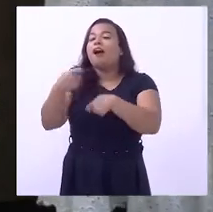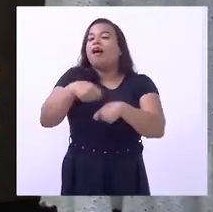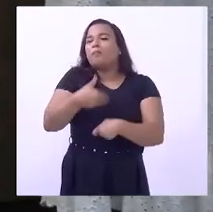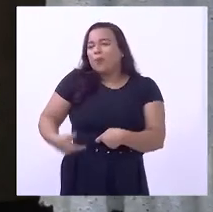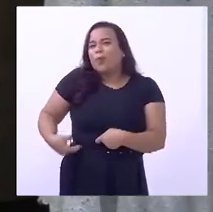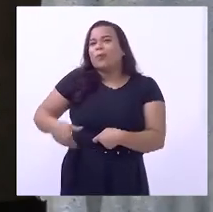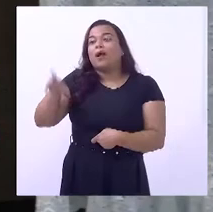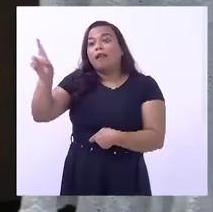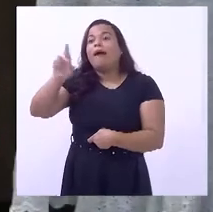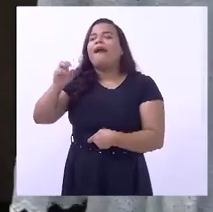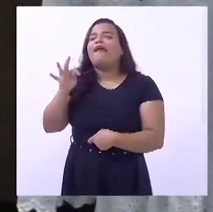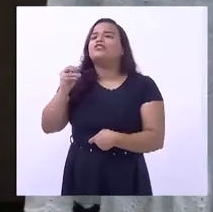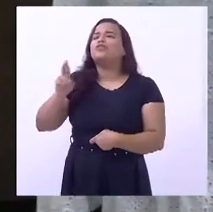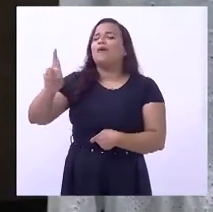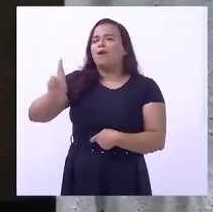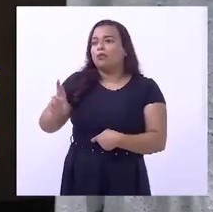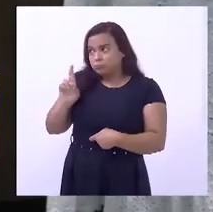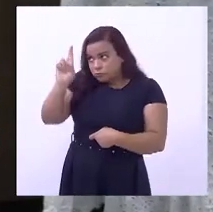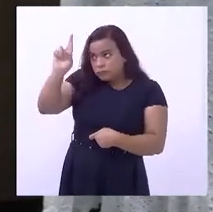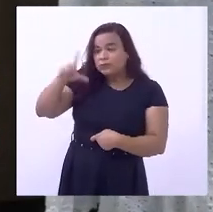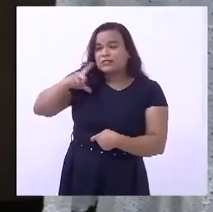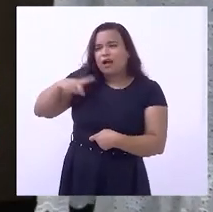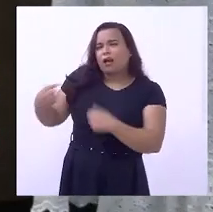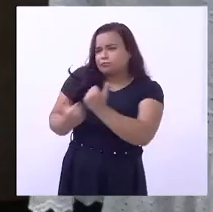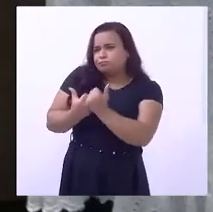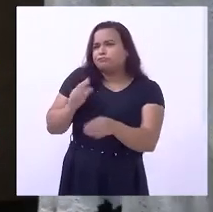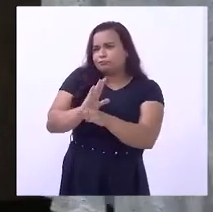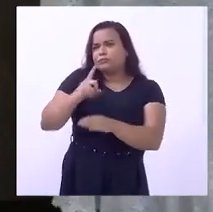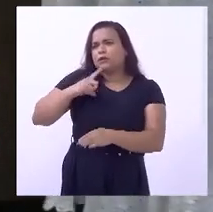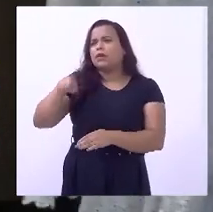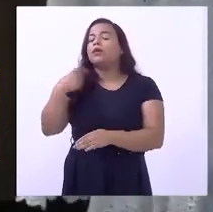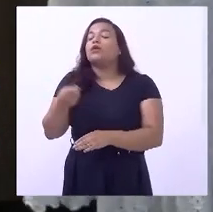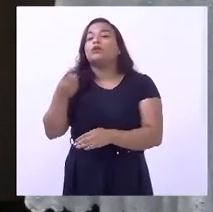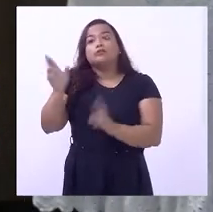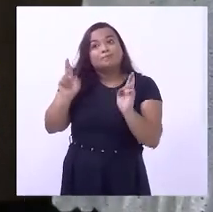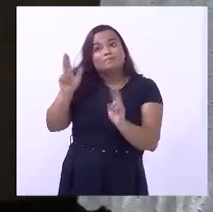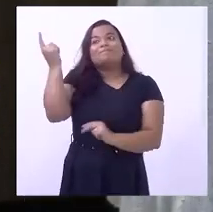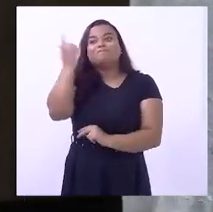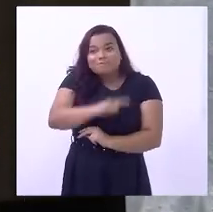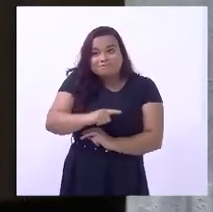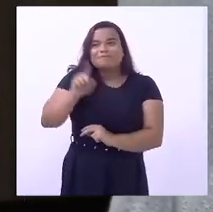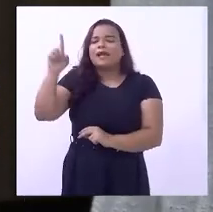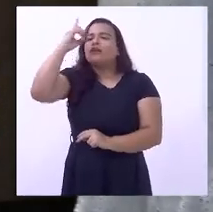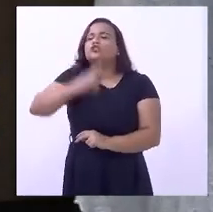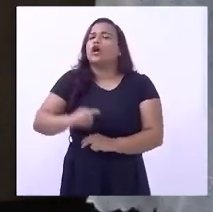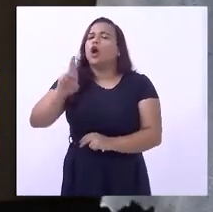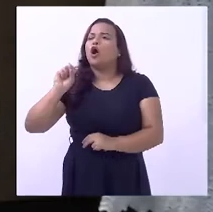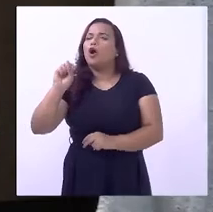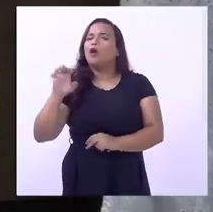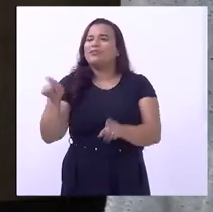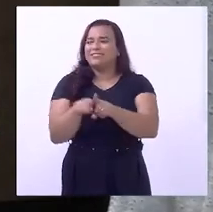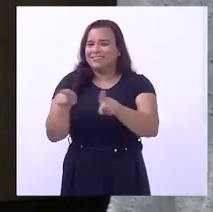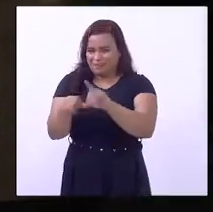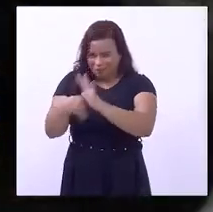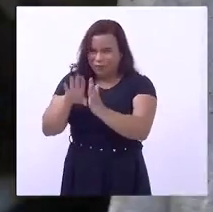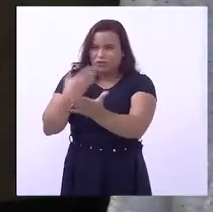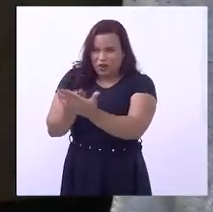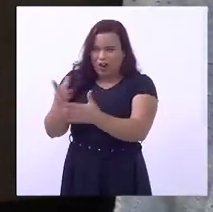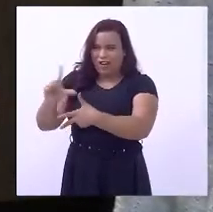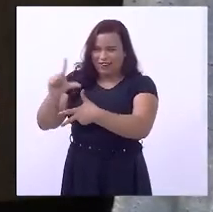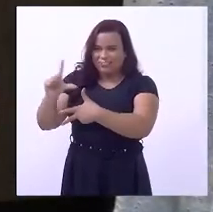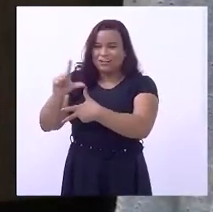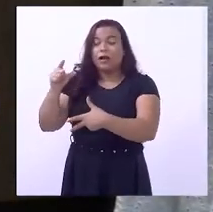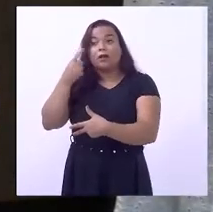possa construir, submetendo a você antes e a diretora Rose, da Escola do Legislativo, que já tem conversado sobre isso, que a